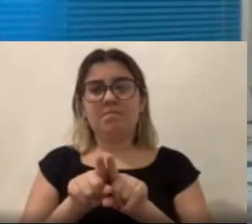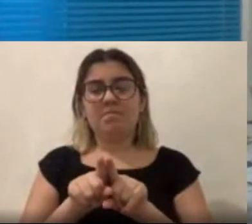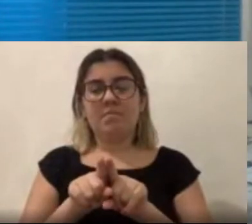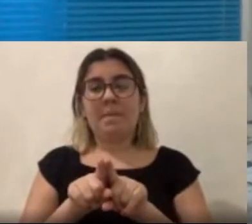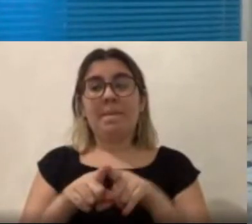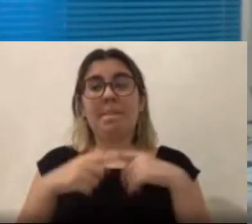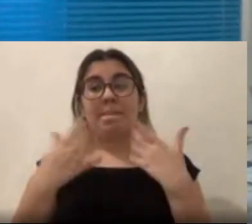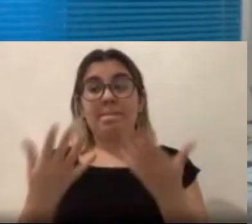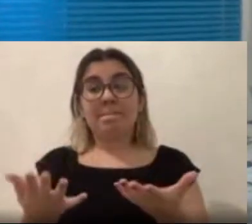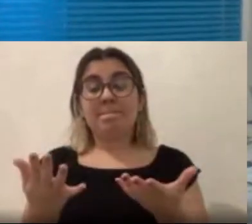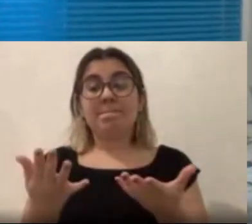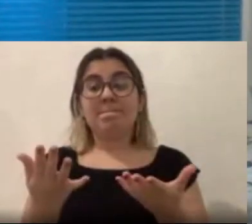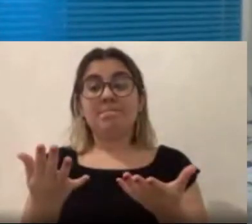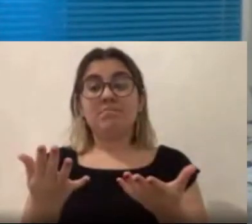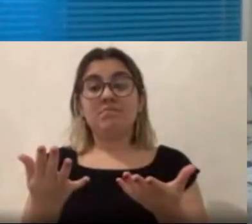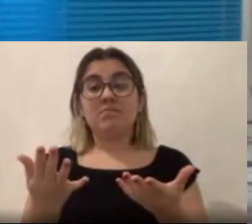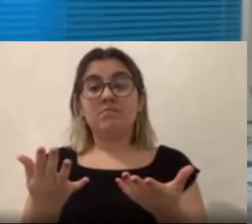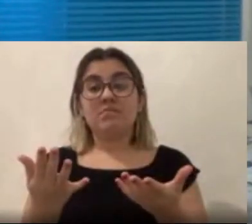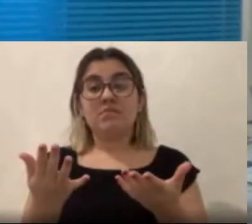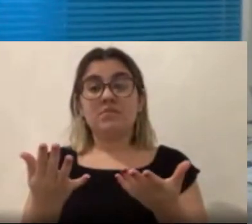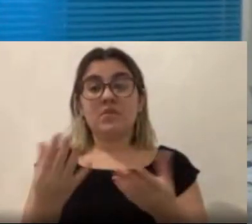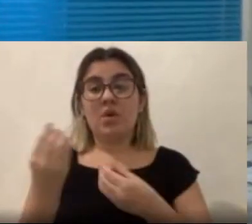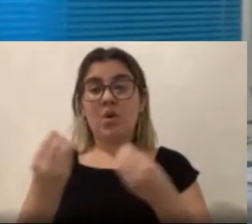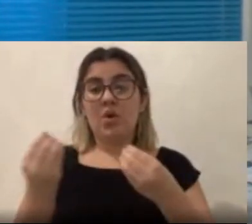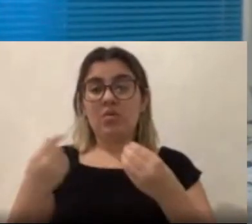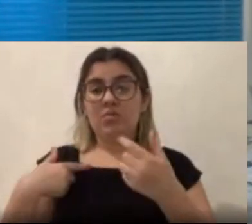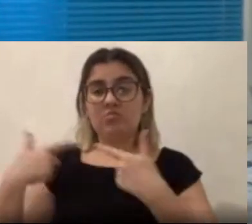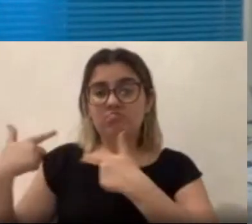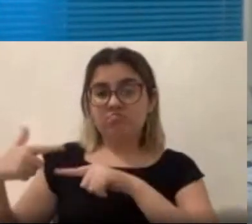e dentro dessa trajetória de trabalhar com